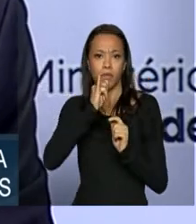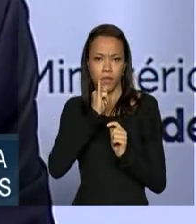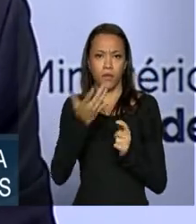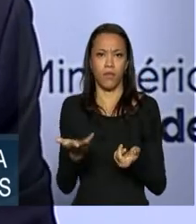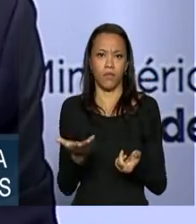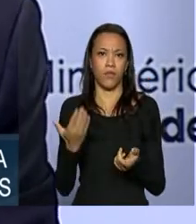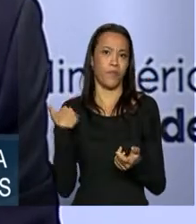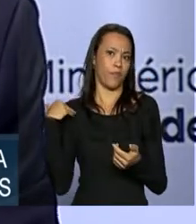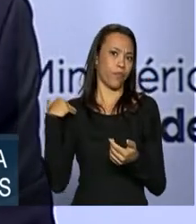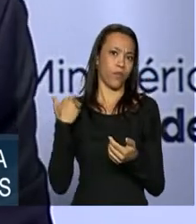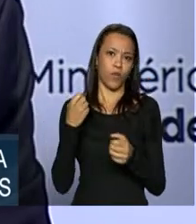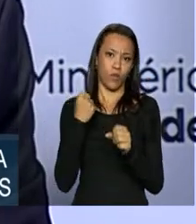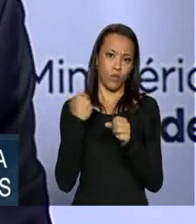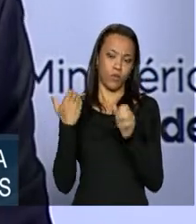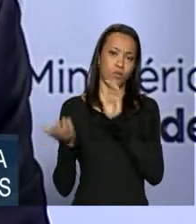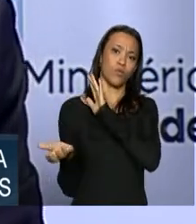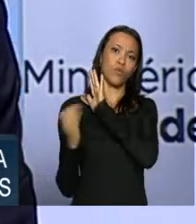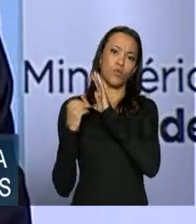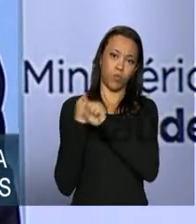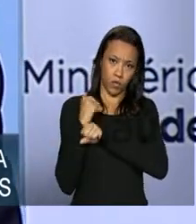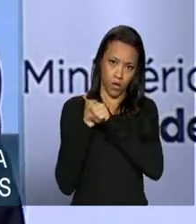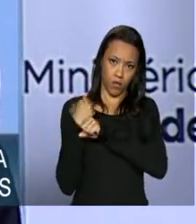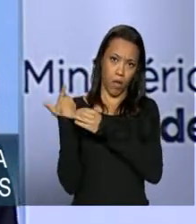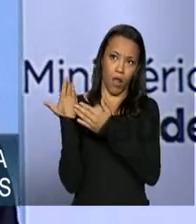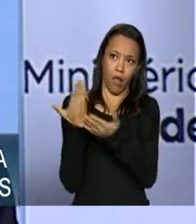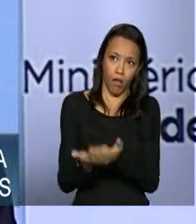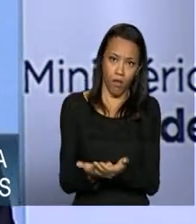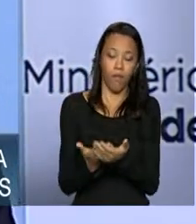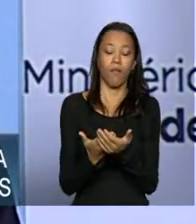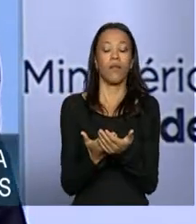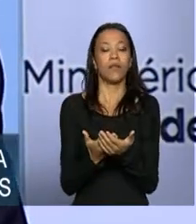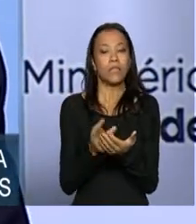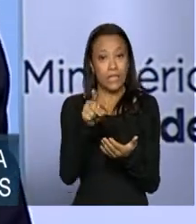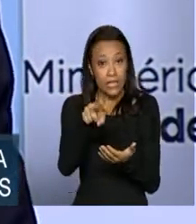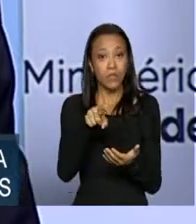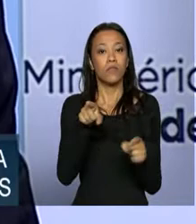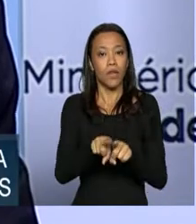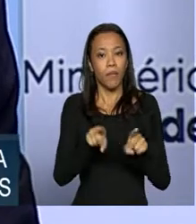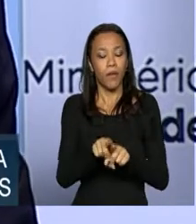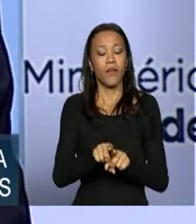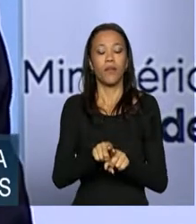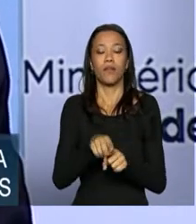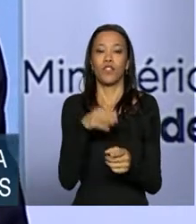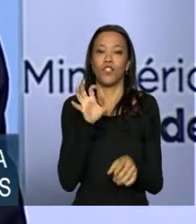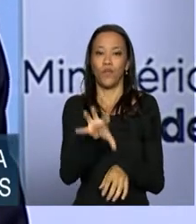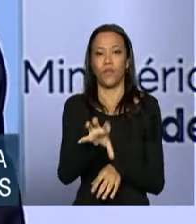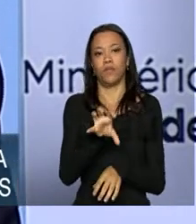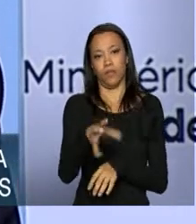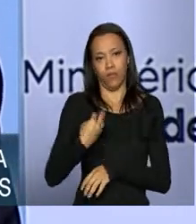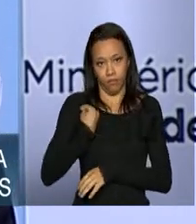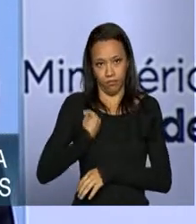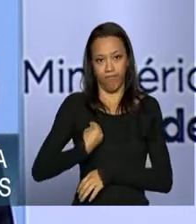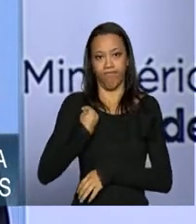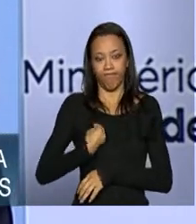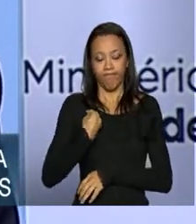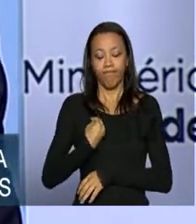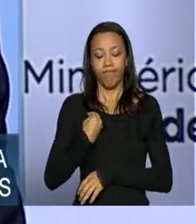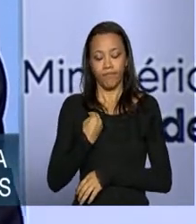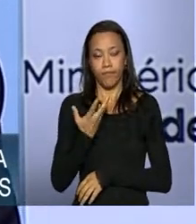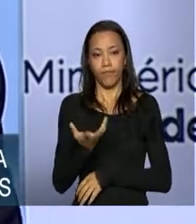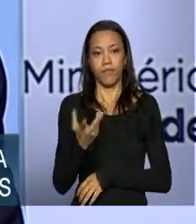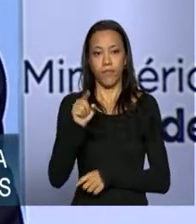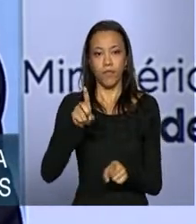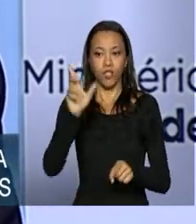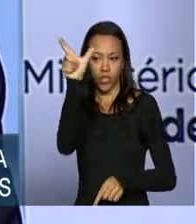enfrentando nos últimos anos, muito provavelmente nós também teremos impacto, tá certo? Porque essa é uma tendência mundial e, como a